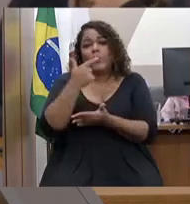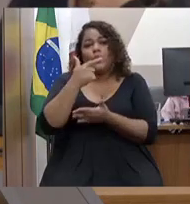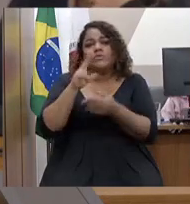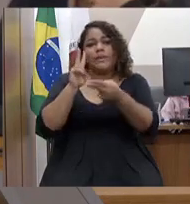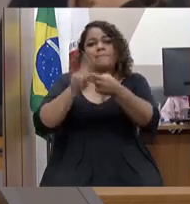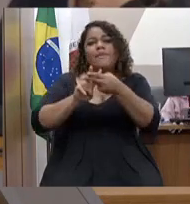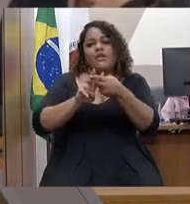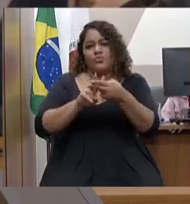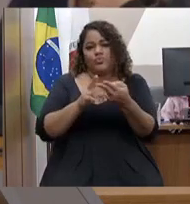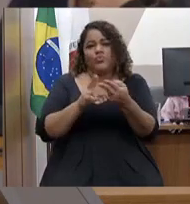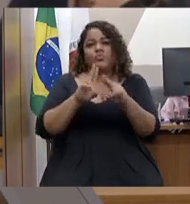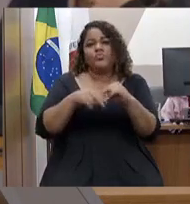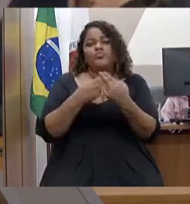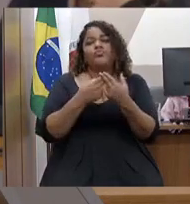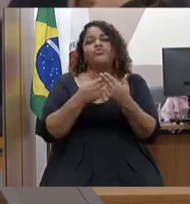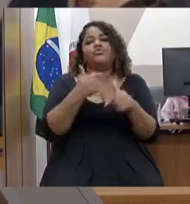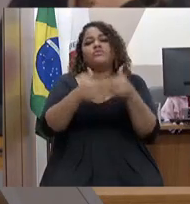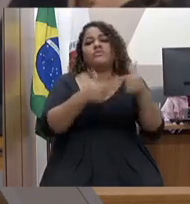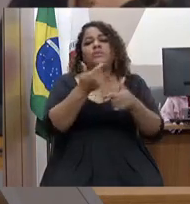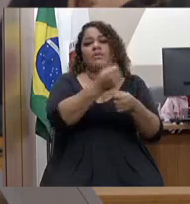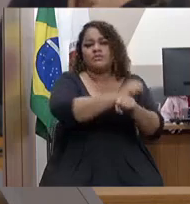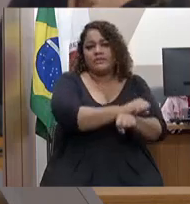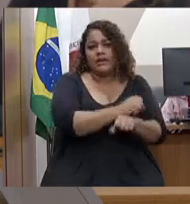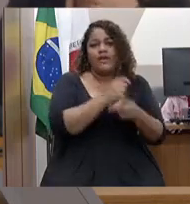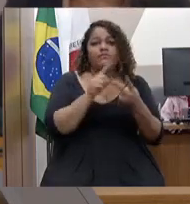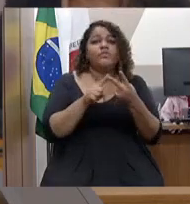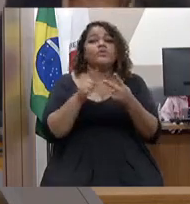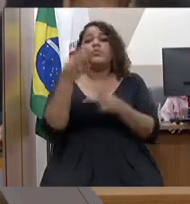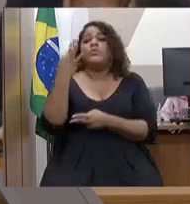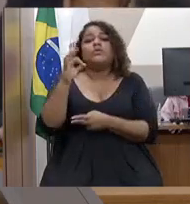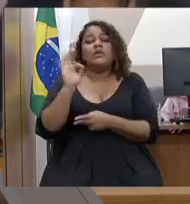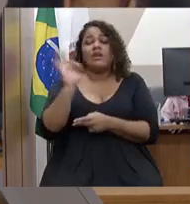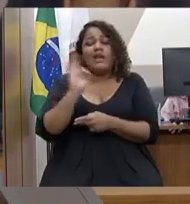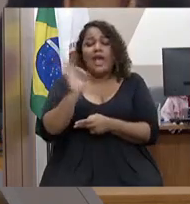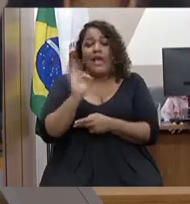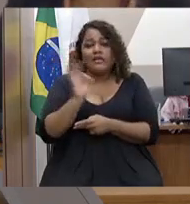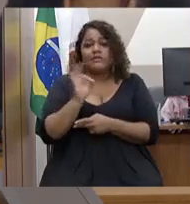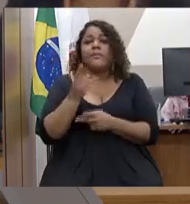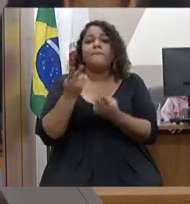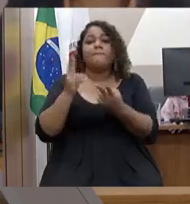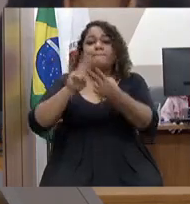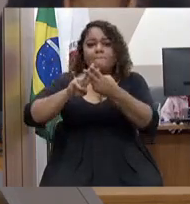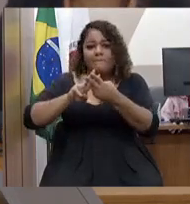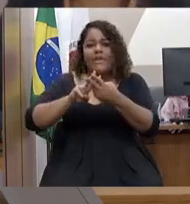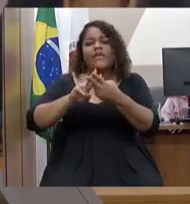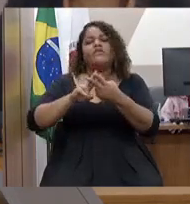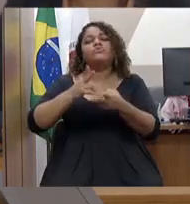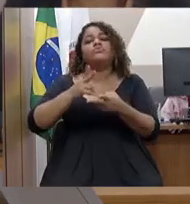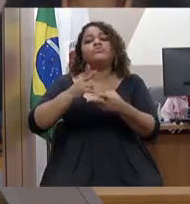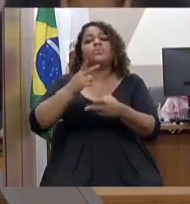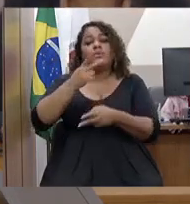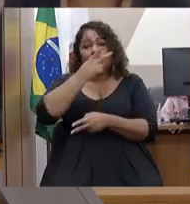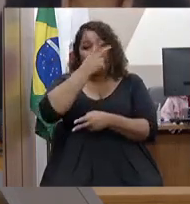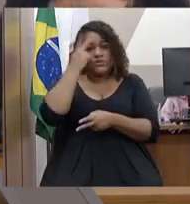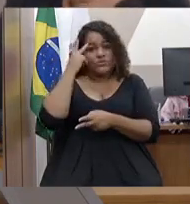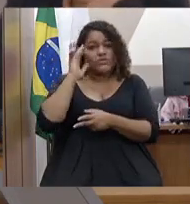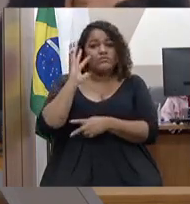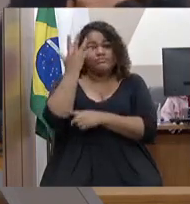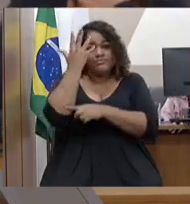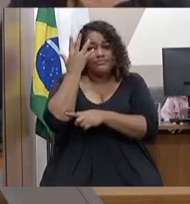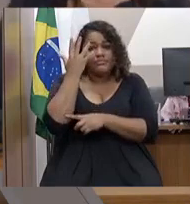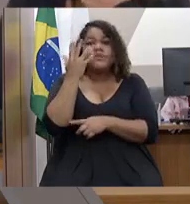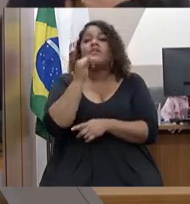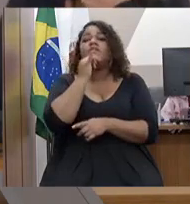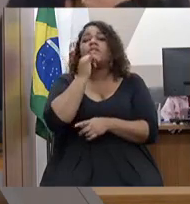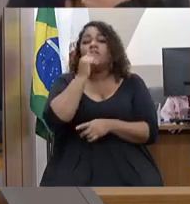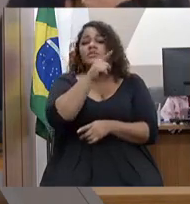trabalho de escravo não há ninguém preso pelos acidentes o acidente da Vale do Rio Doce até hoje não responsabilizou ninguém a não ser